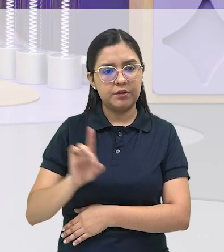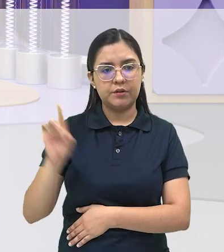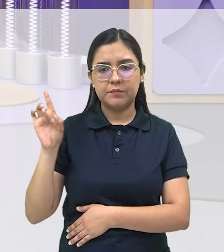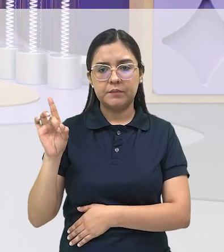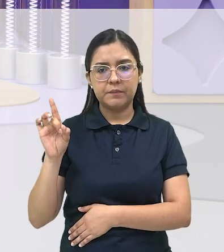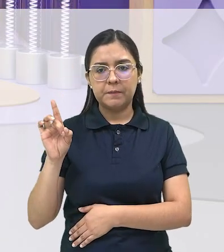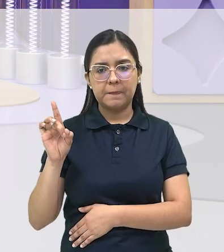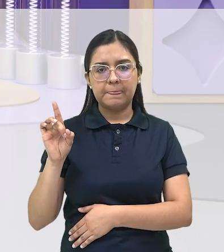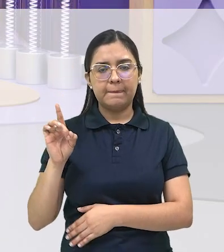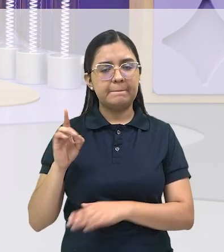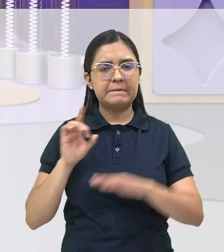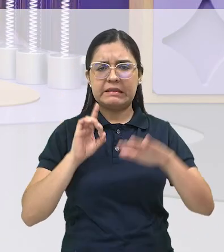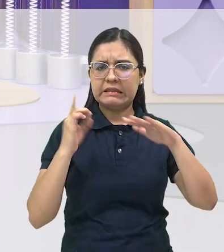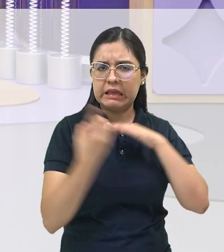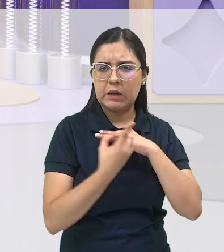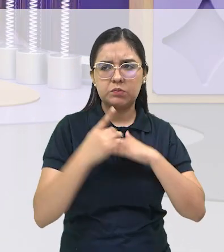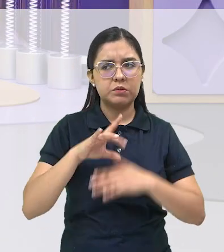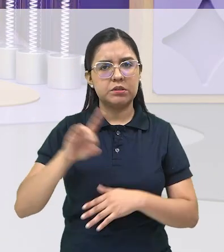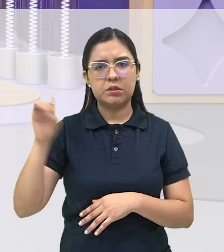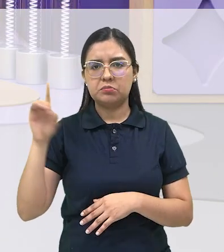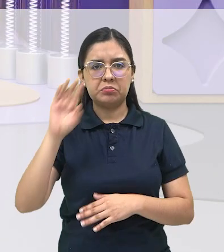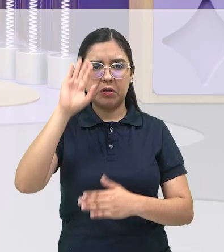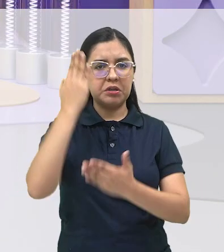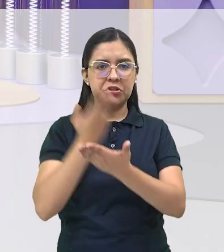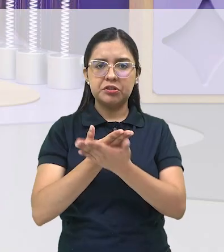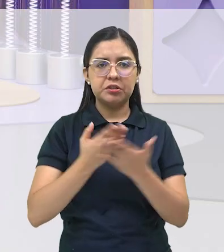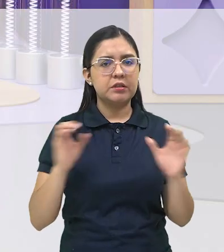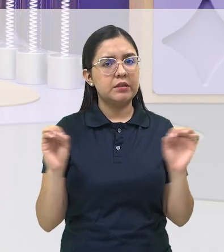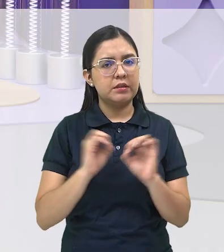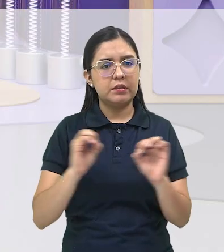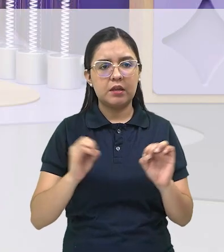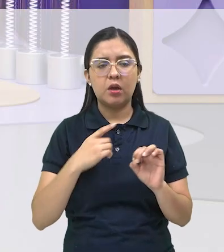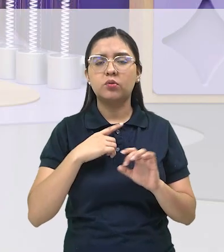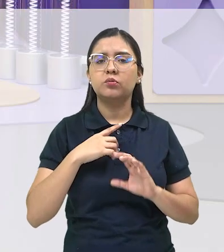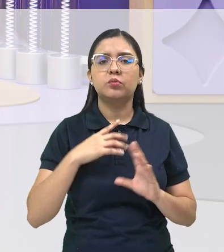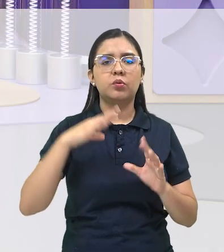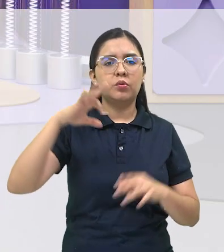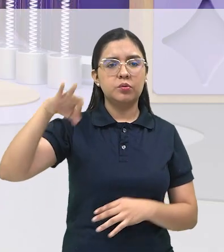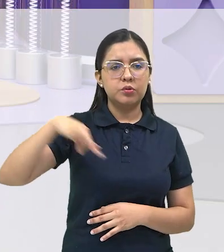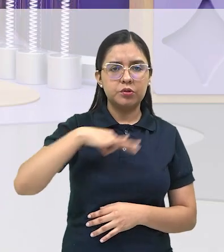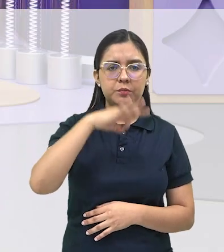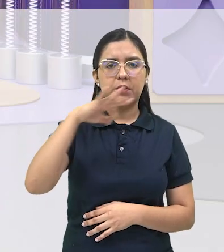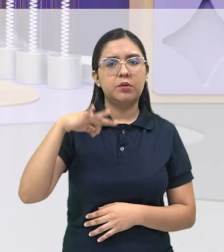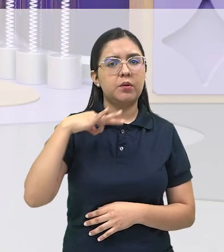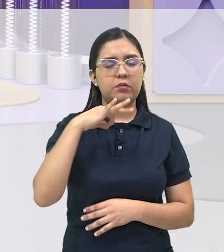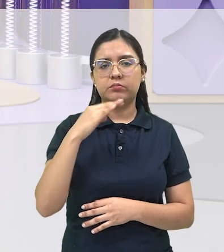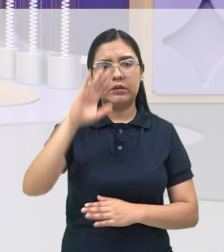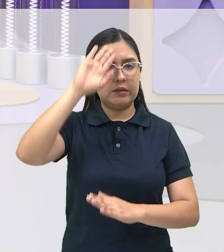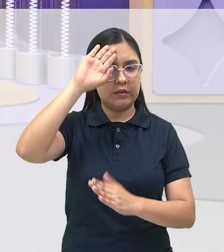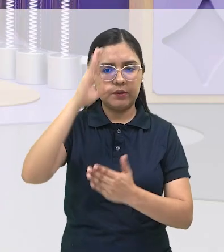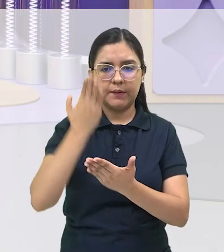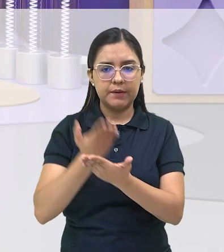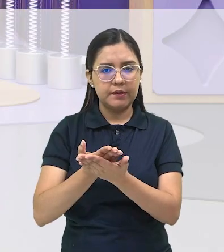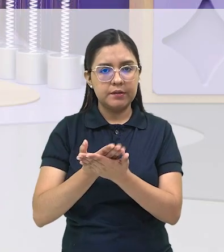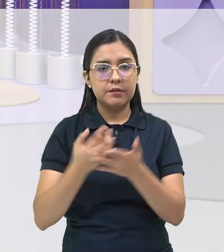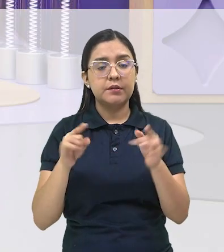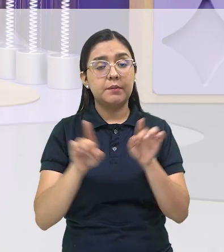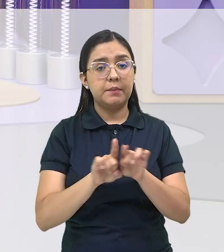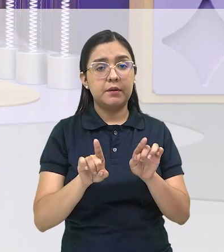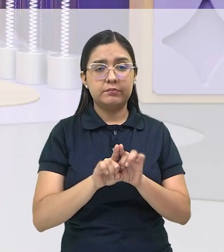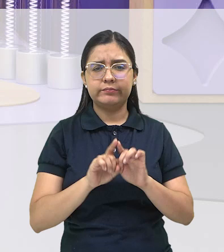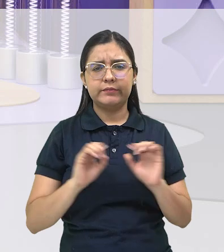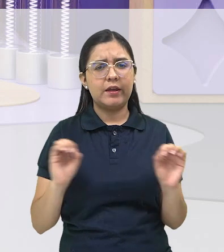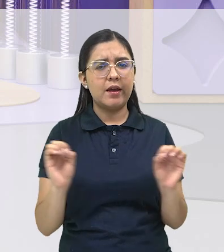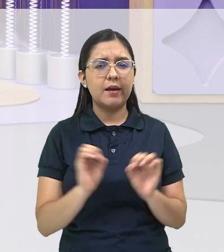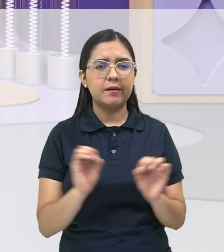acredita em nenhuma forma de divindade, que não acredita no mundo espiritual, em realidades espirituais, não acredita em nada